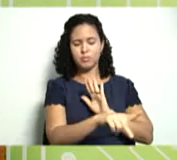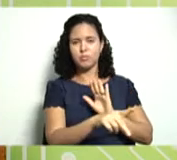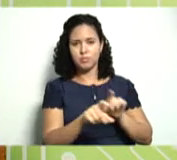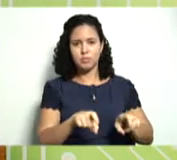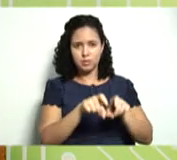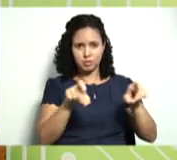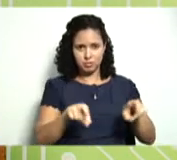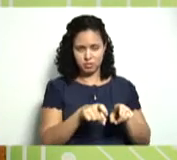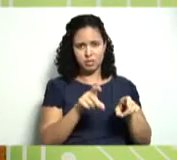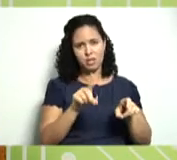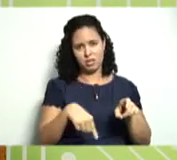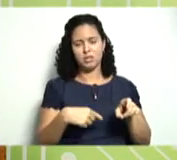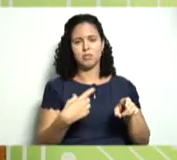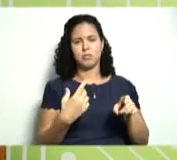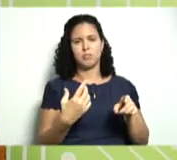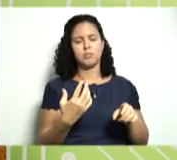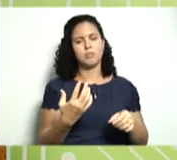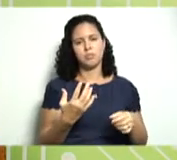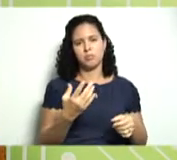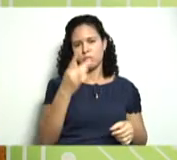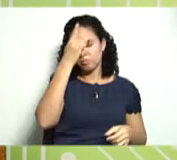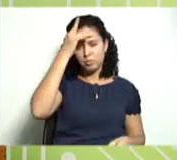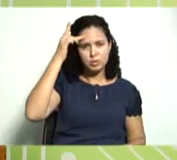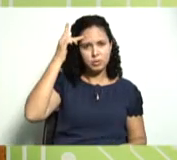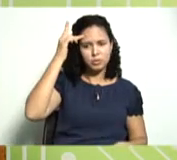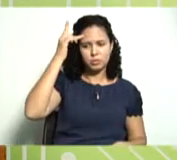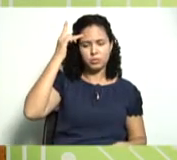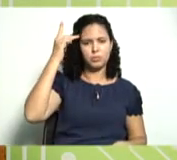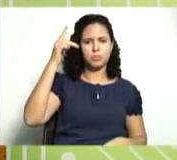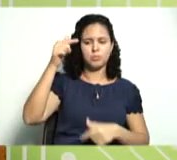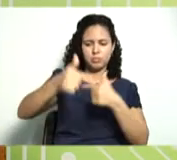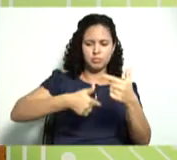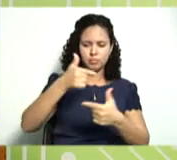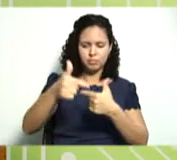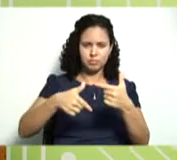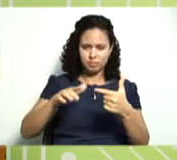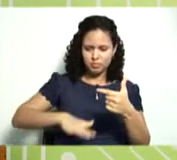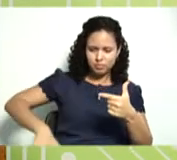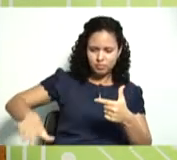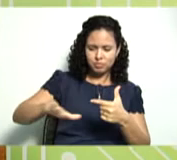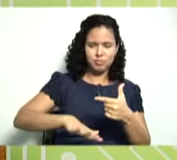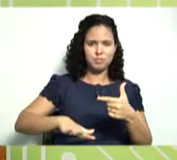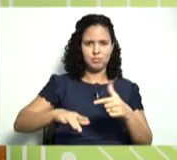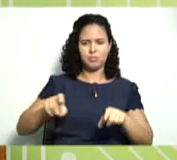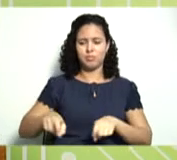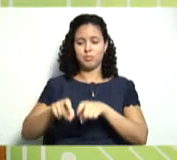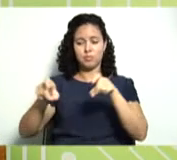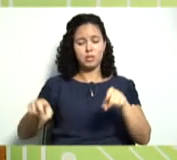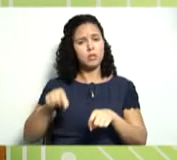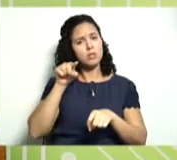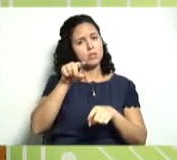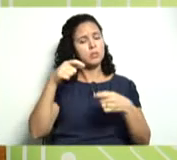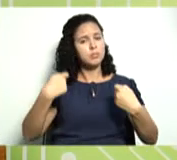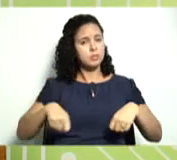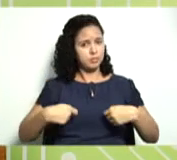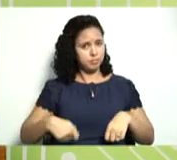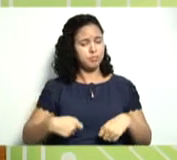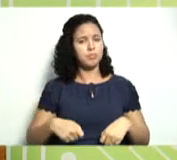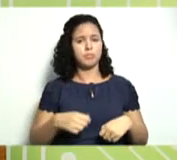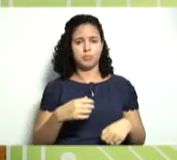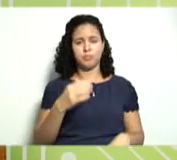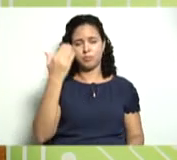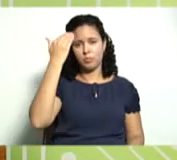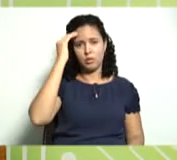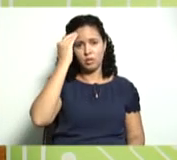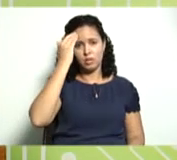comum pra técnico pessoas que trabalham na área de suporte de informática mas você precisa entender que ainda indicação